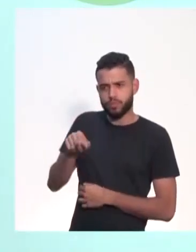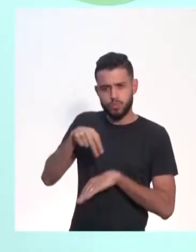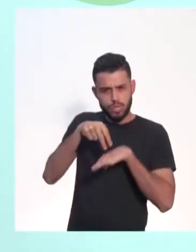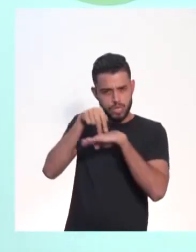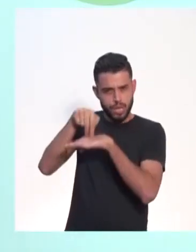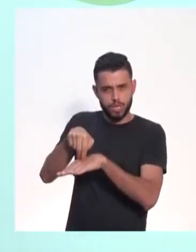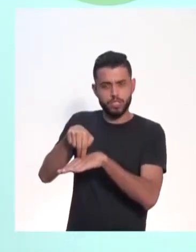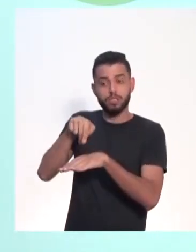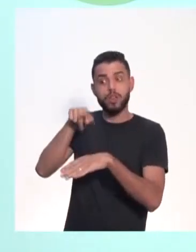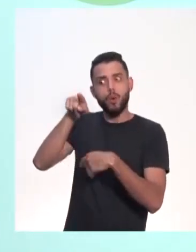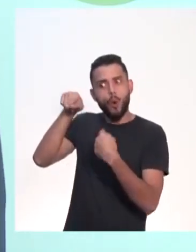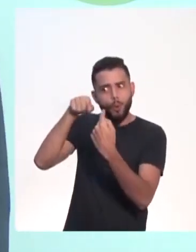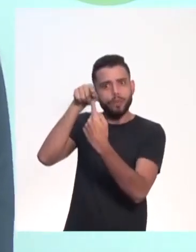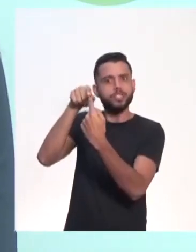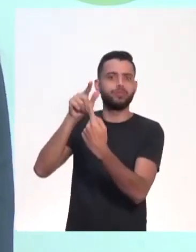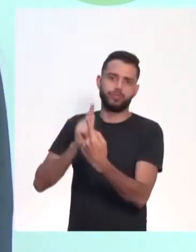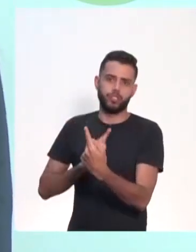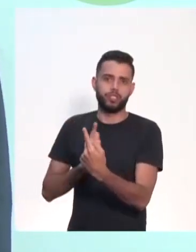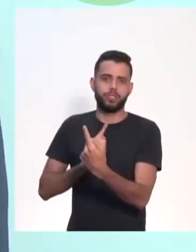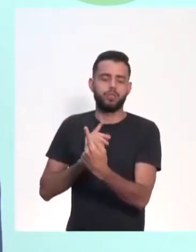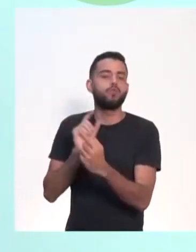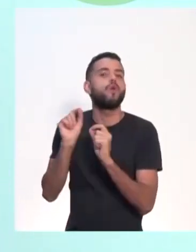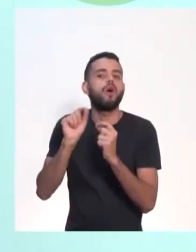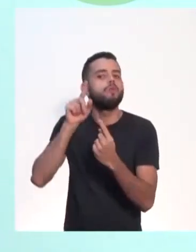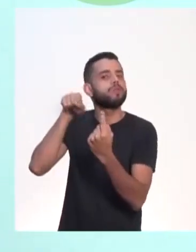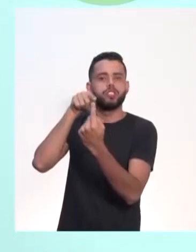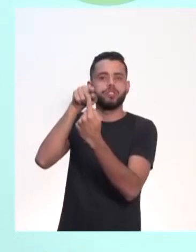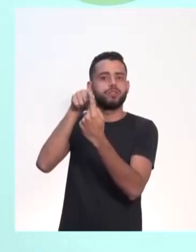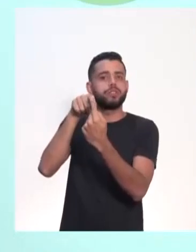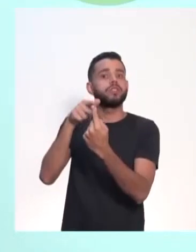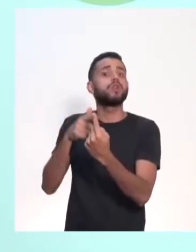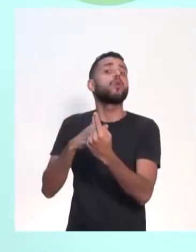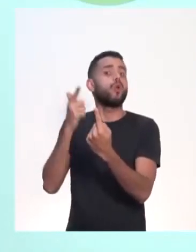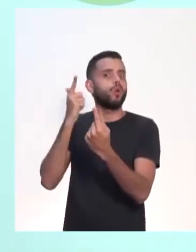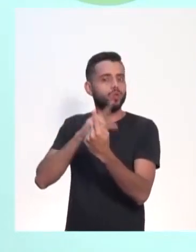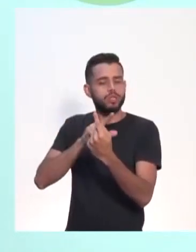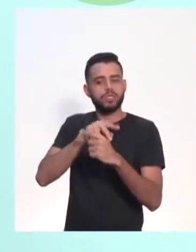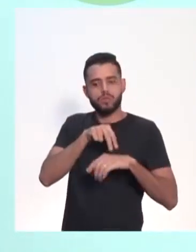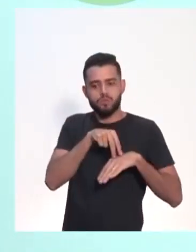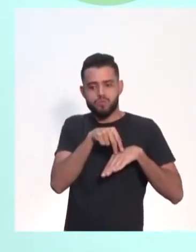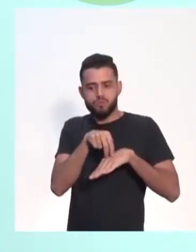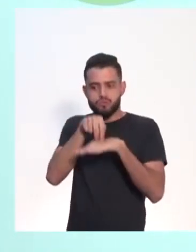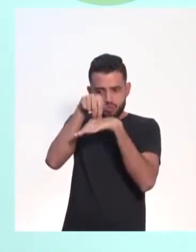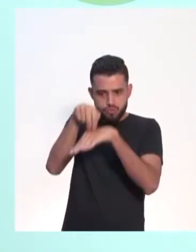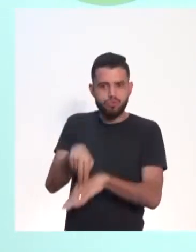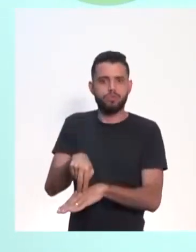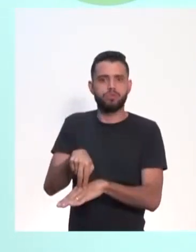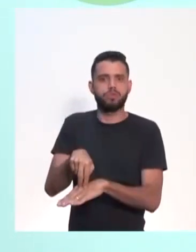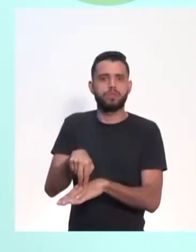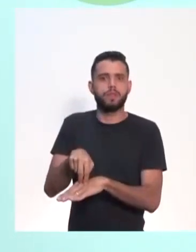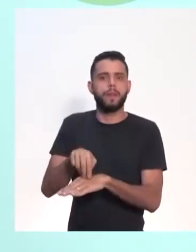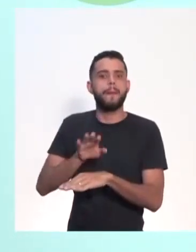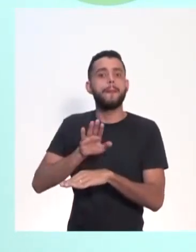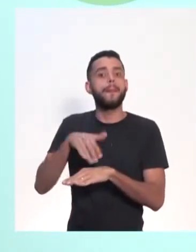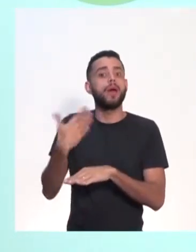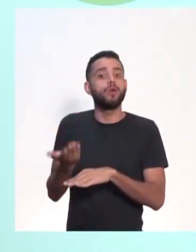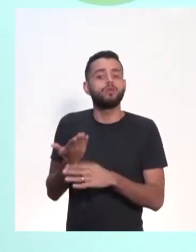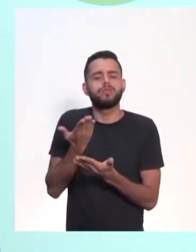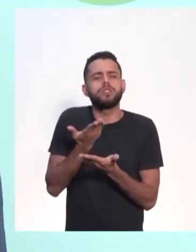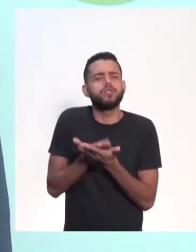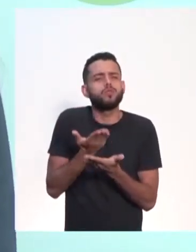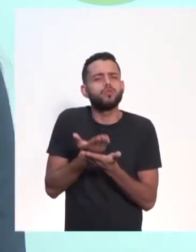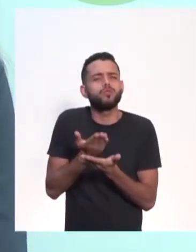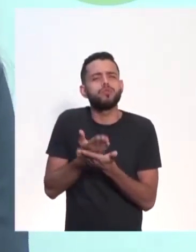que ele queria alcançar. A meta dele era conseguir aprender a fazer uma nova manobra de skate. E o estudo, para que ele